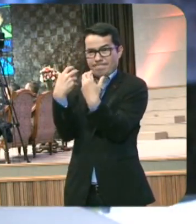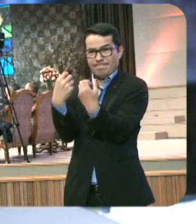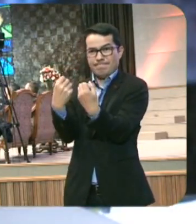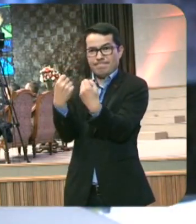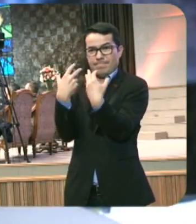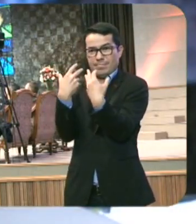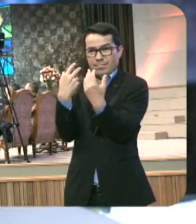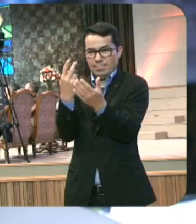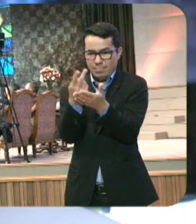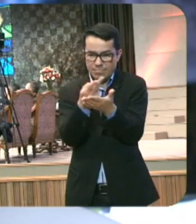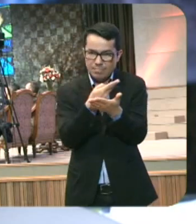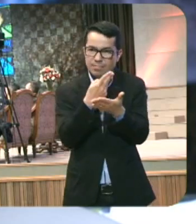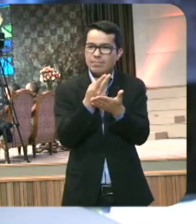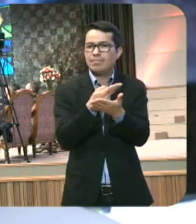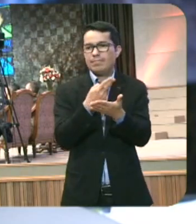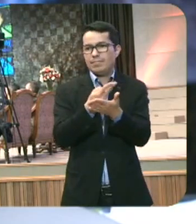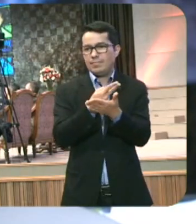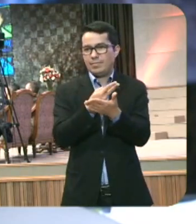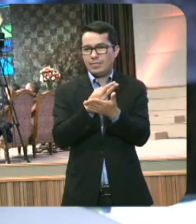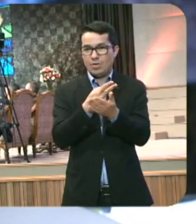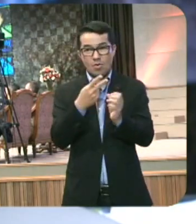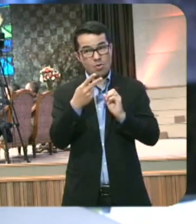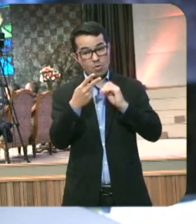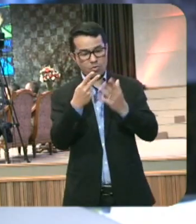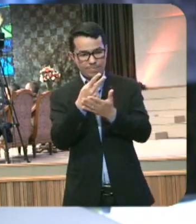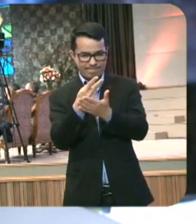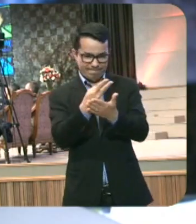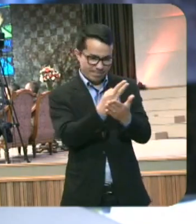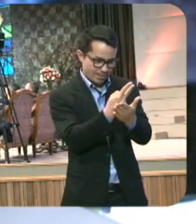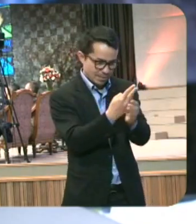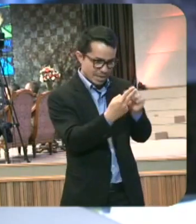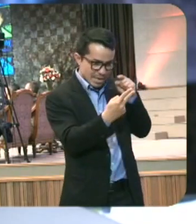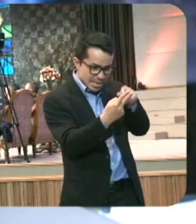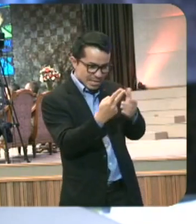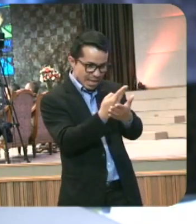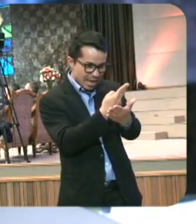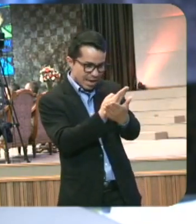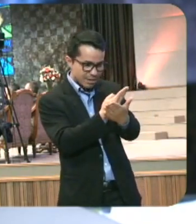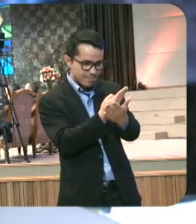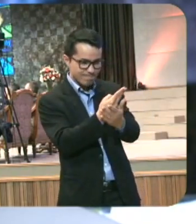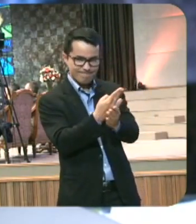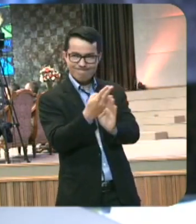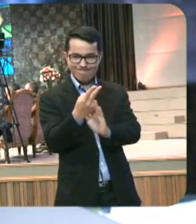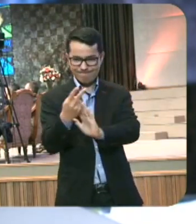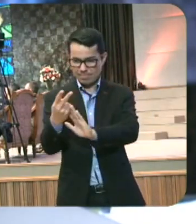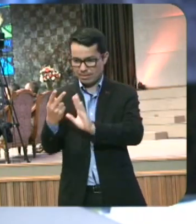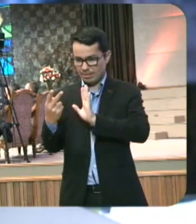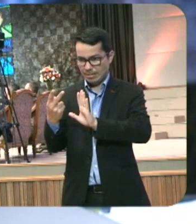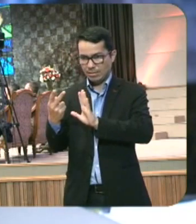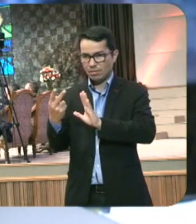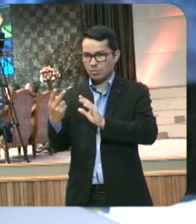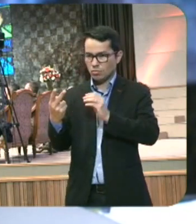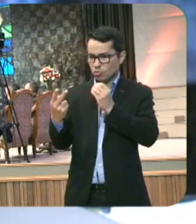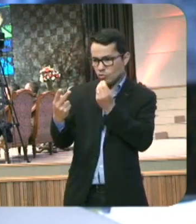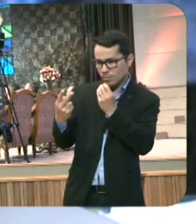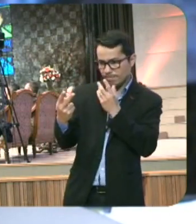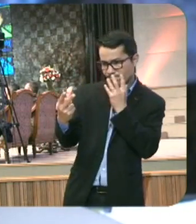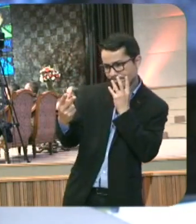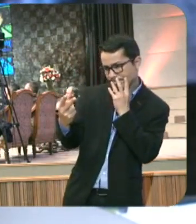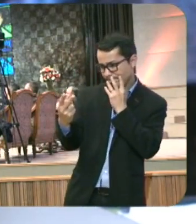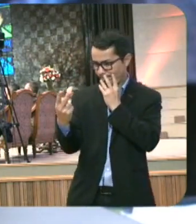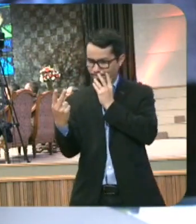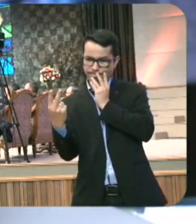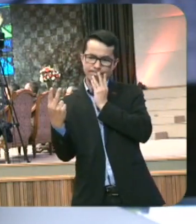erro e depois faça o seu erro trabalhar com a graça de Deus a seu